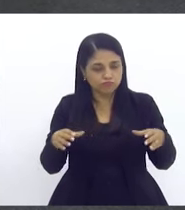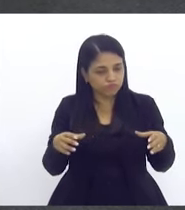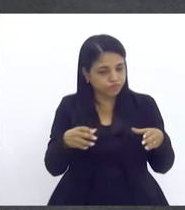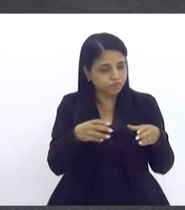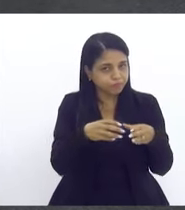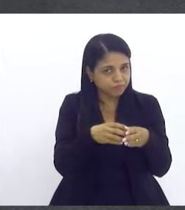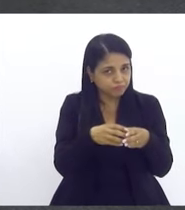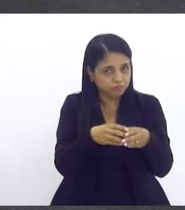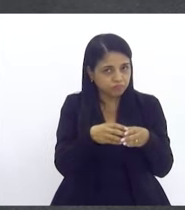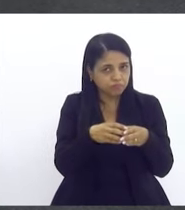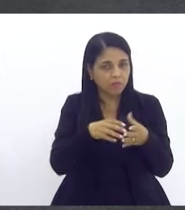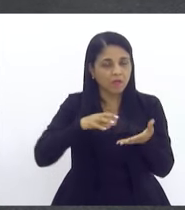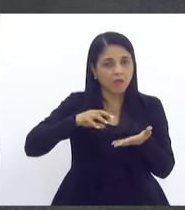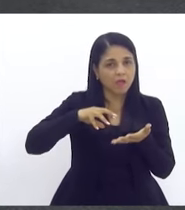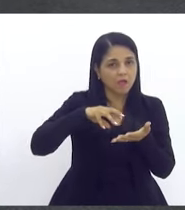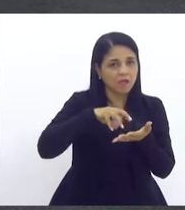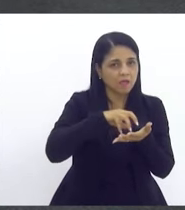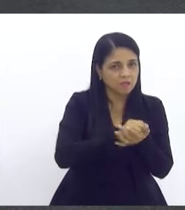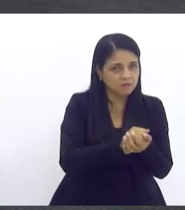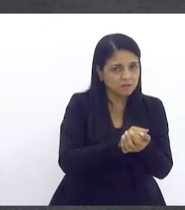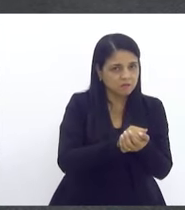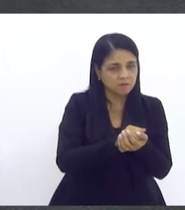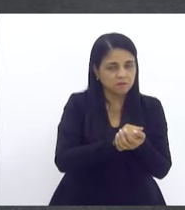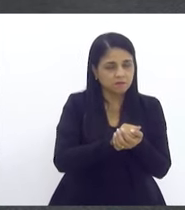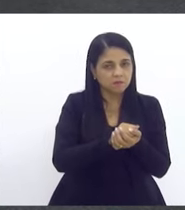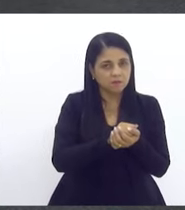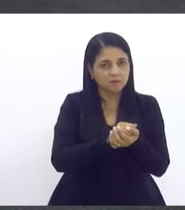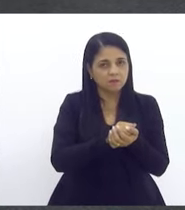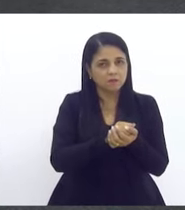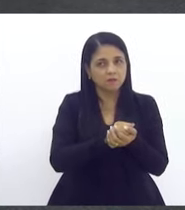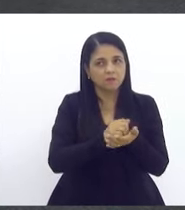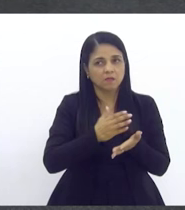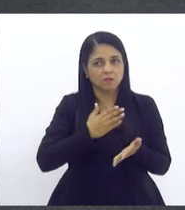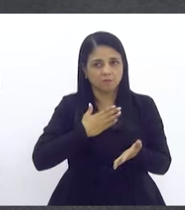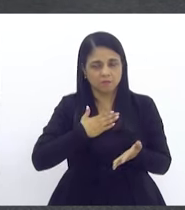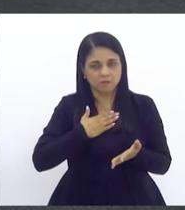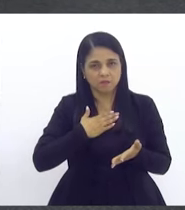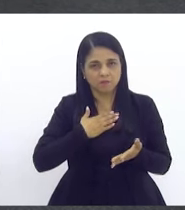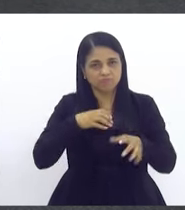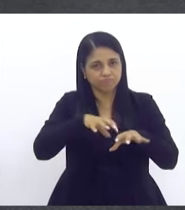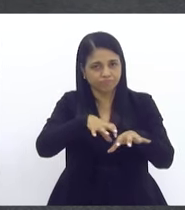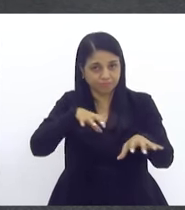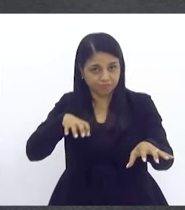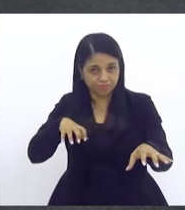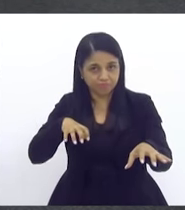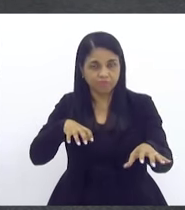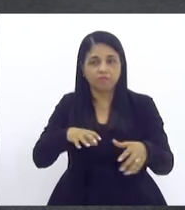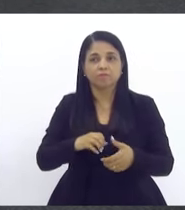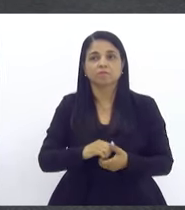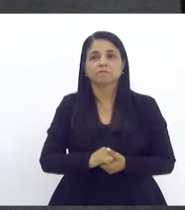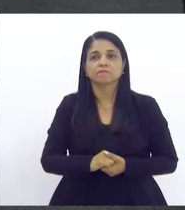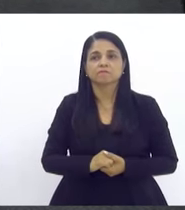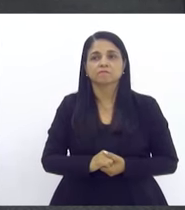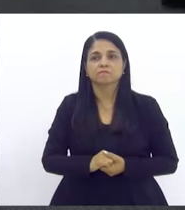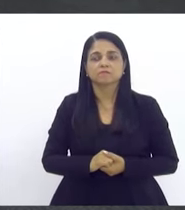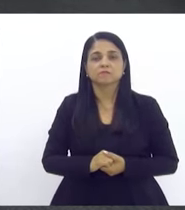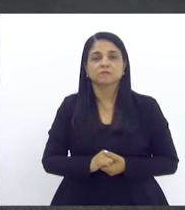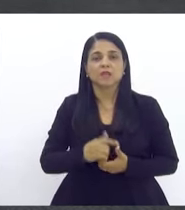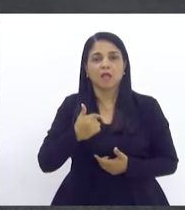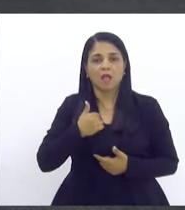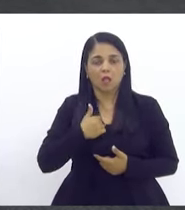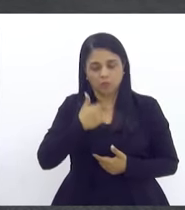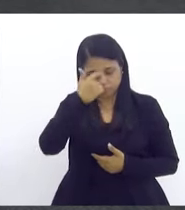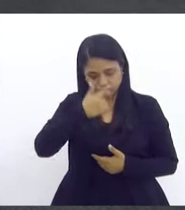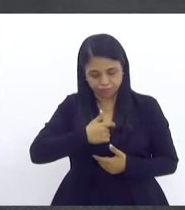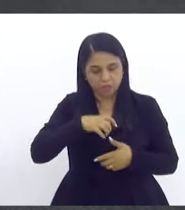coletivamente registrar as minhas abstenções? Sim. Eu estou me abstendo